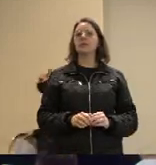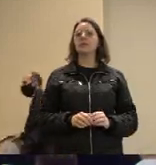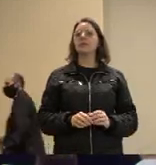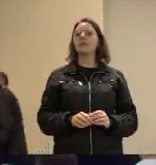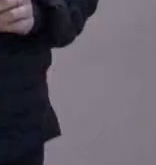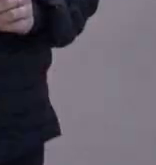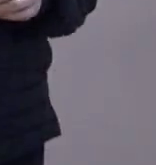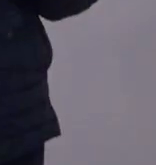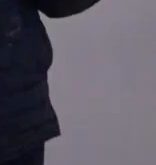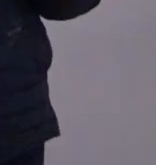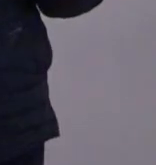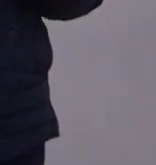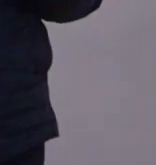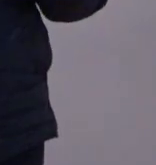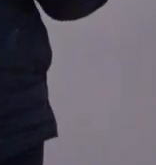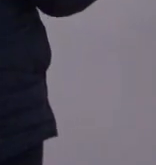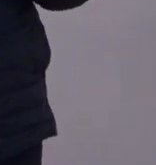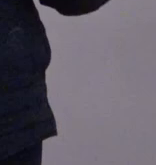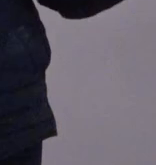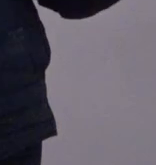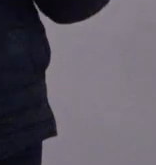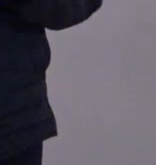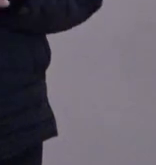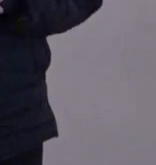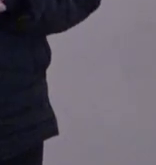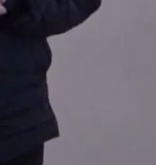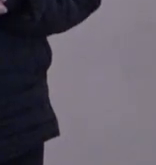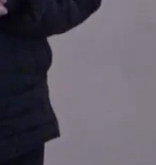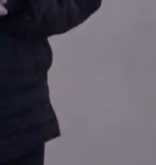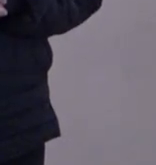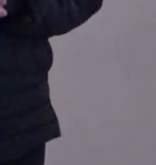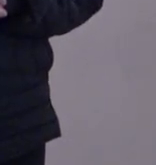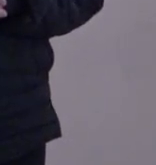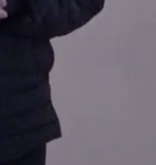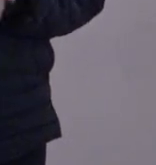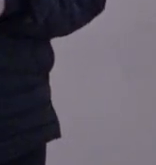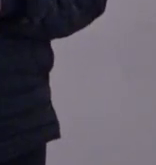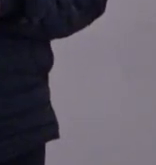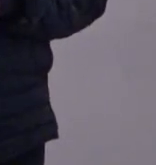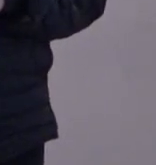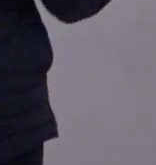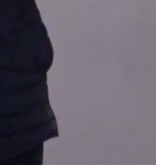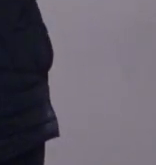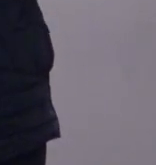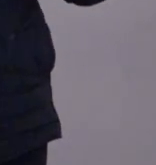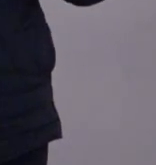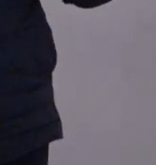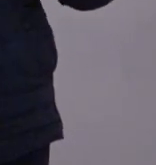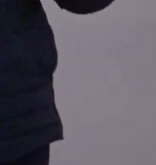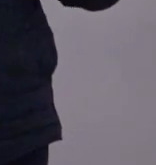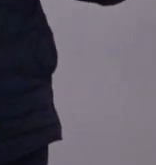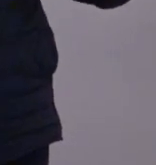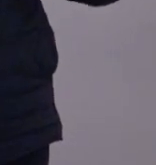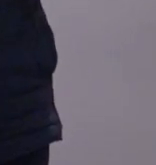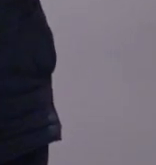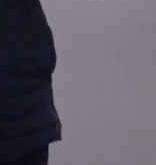Muito bem, senhoras e senhores, um minuto da atenção de vocês. Agradecemos a todos os participantes